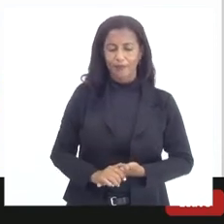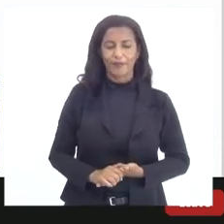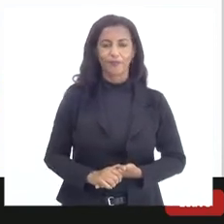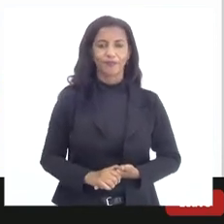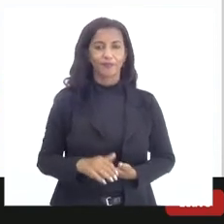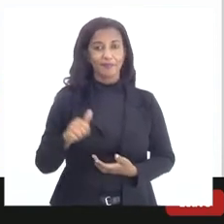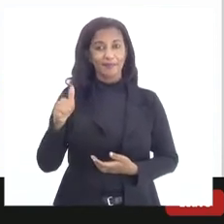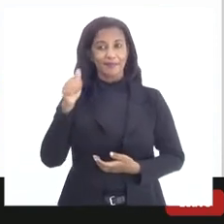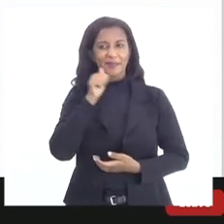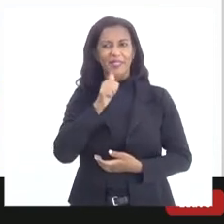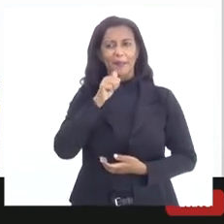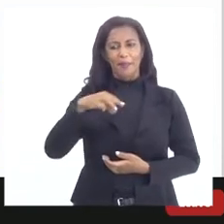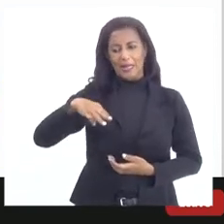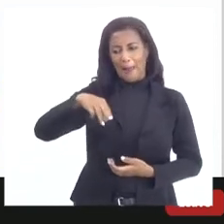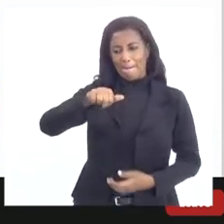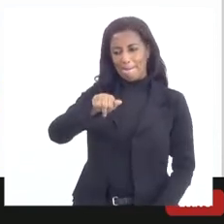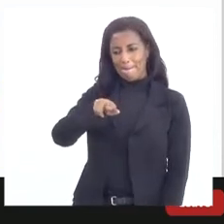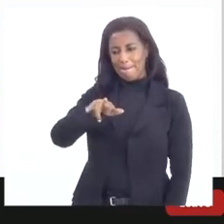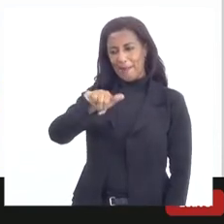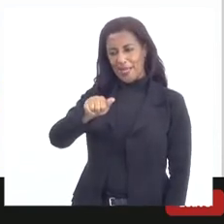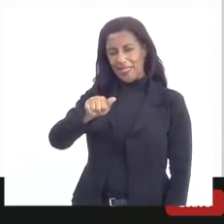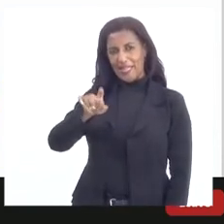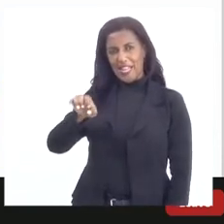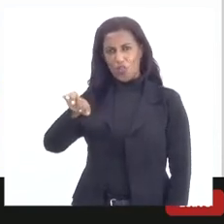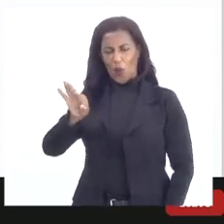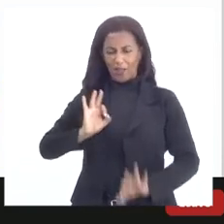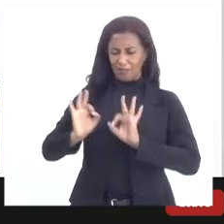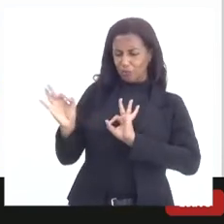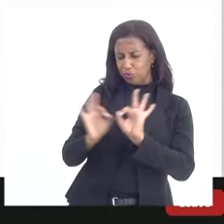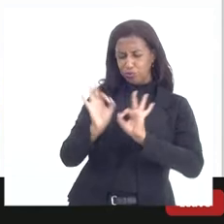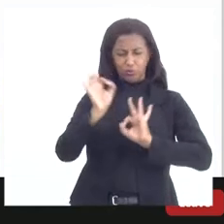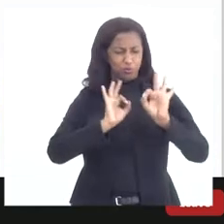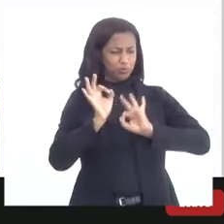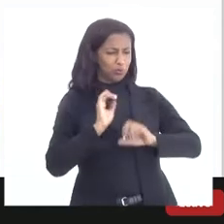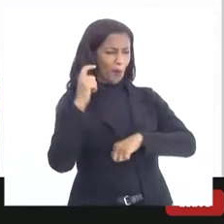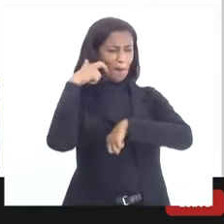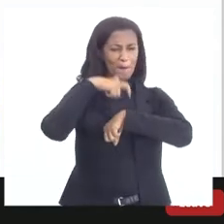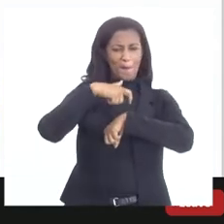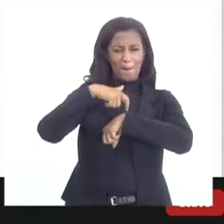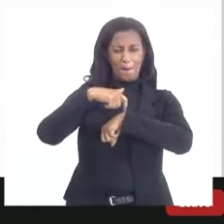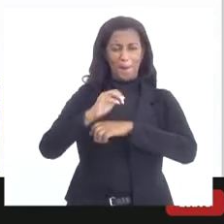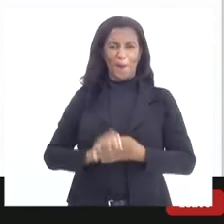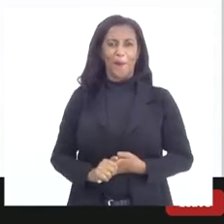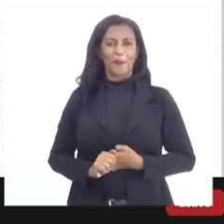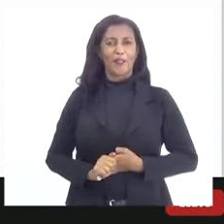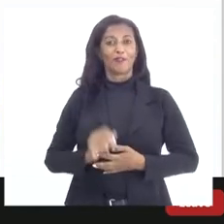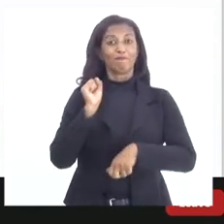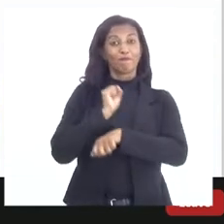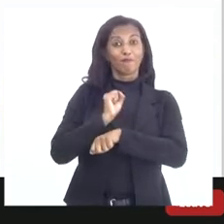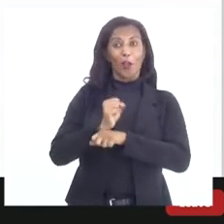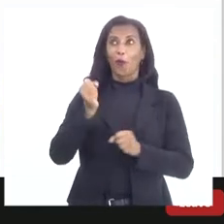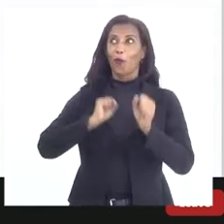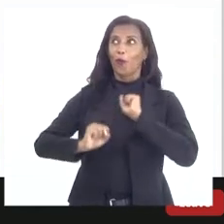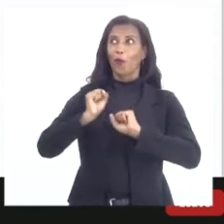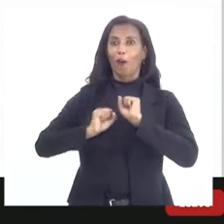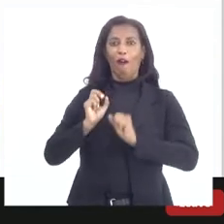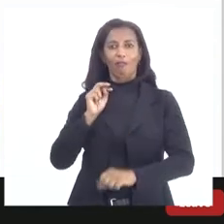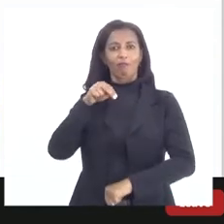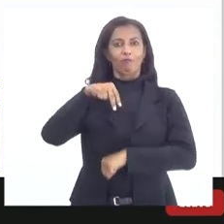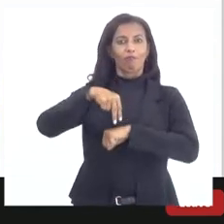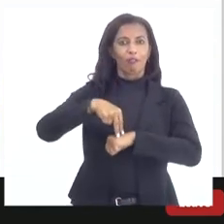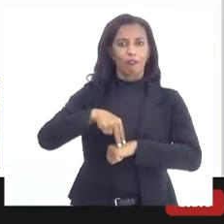Eduarda, se preparou ansiosamente para esse momento e, na hora que chegou a vez dela cantar, ela